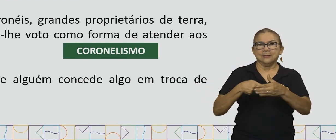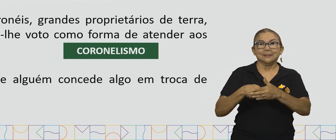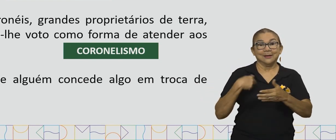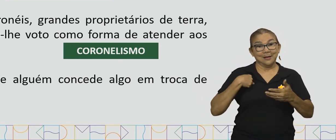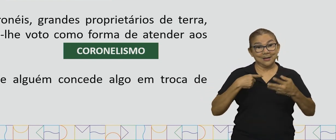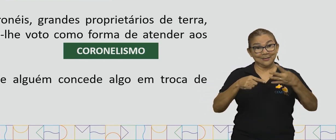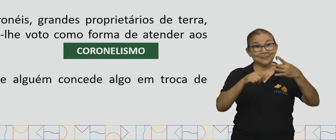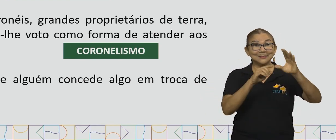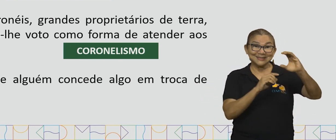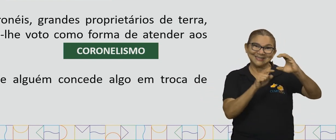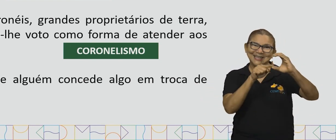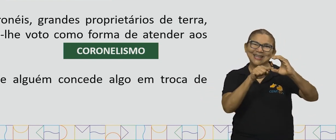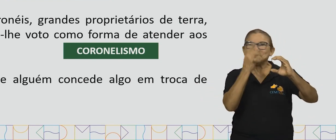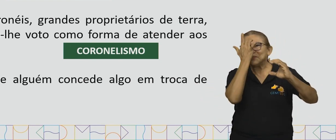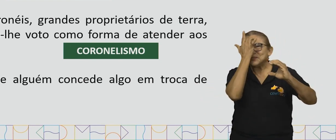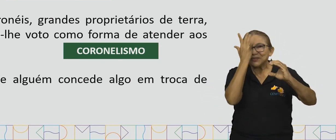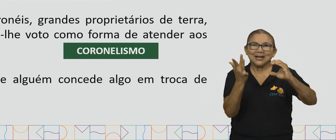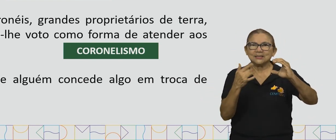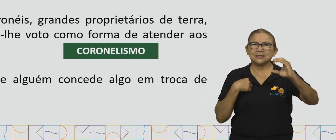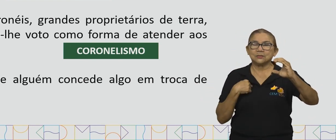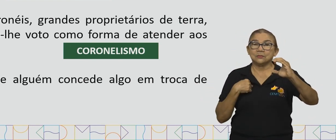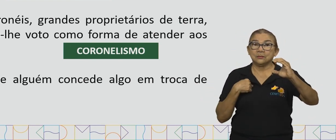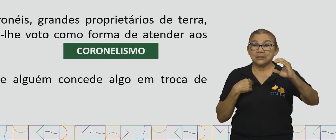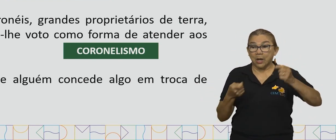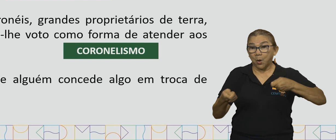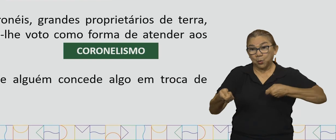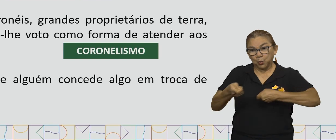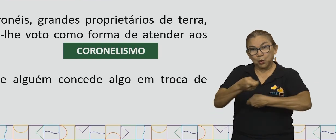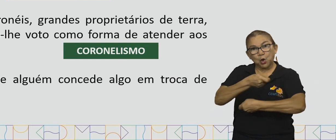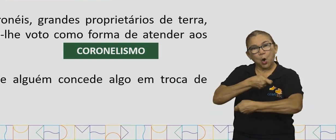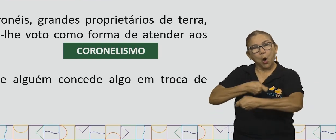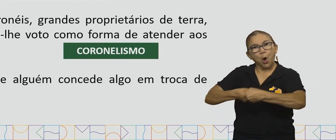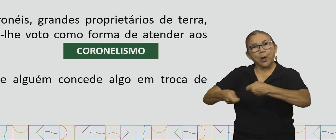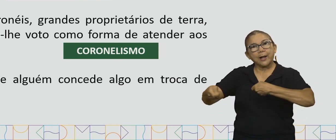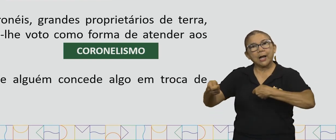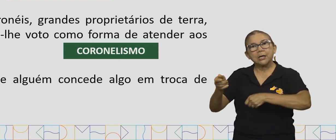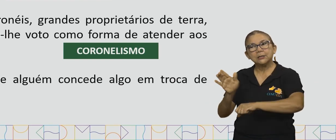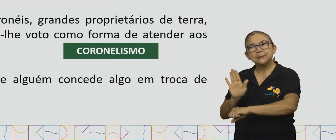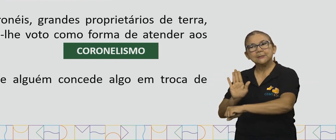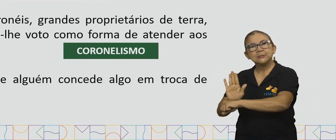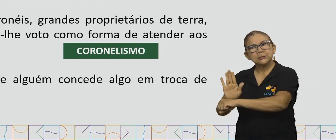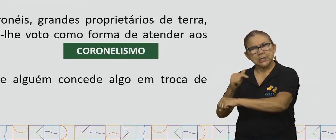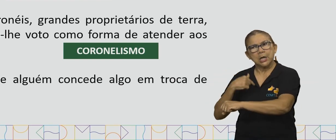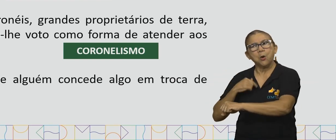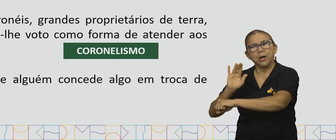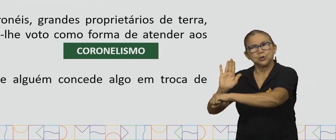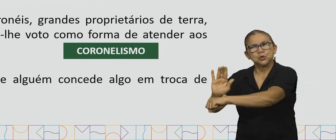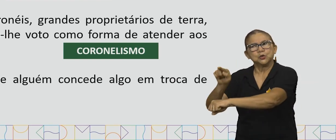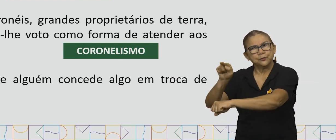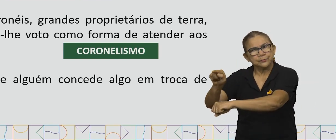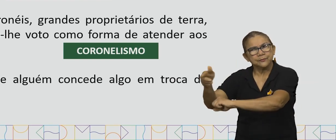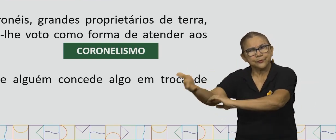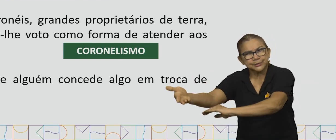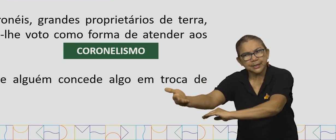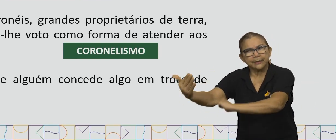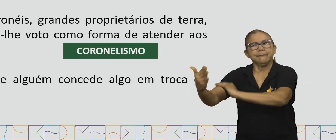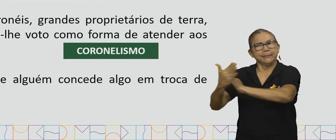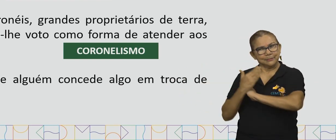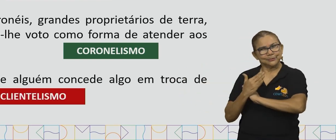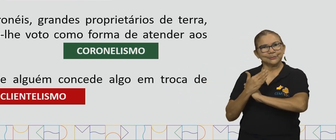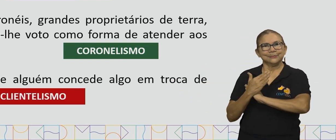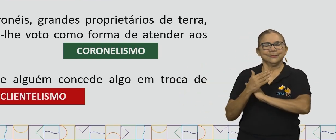mais fácil, na letra C. Era uma troca de favores em que alguém concede algo em troca de benefícios políticos.